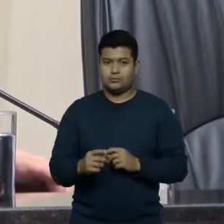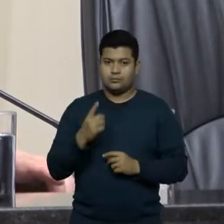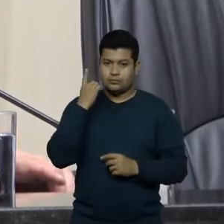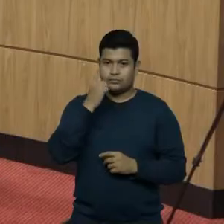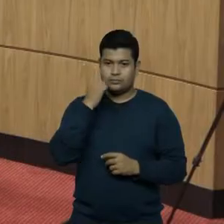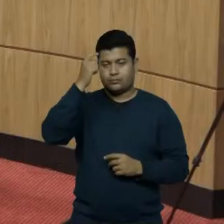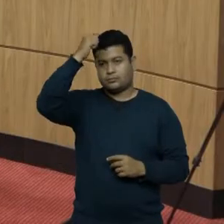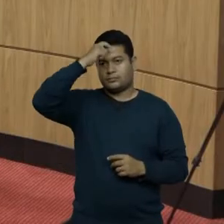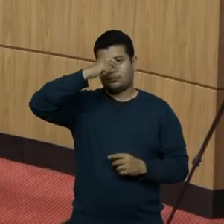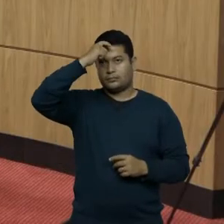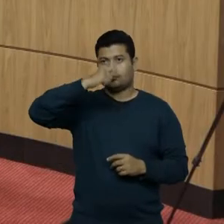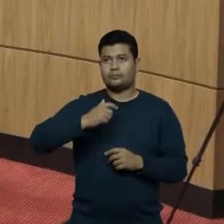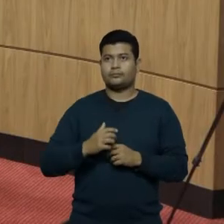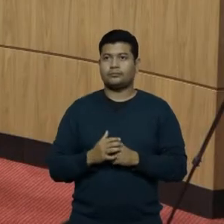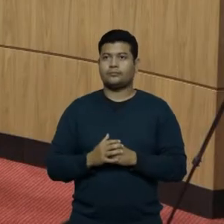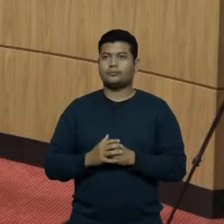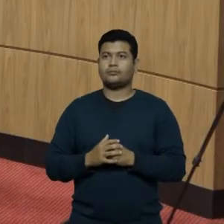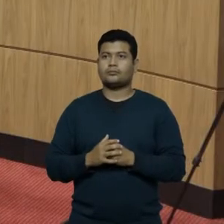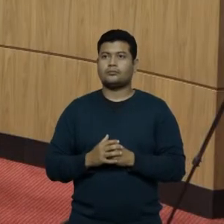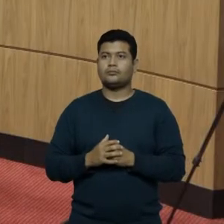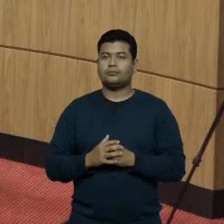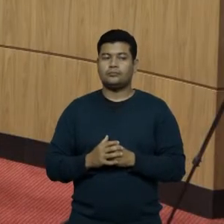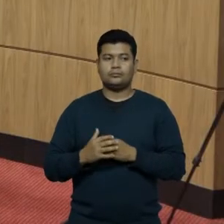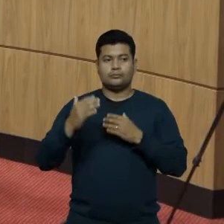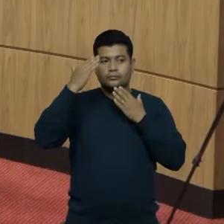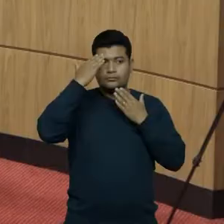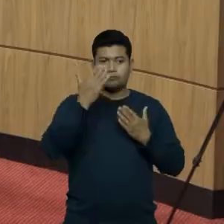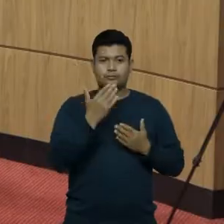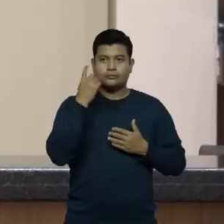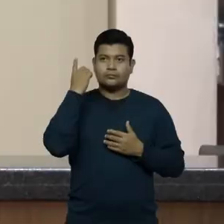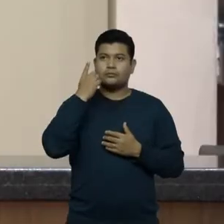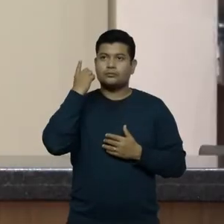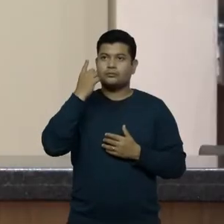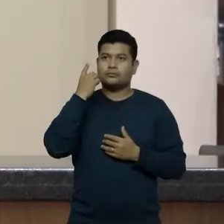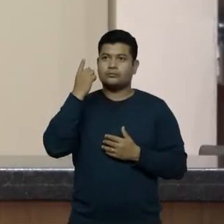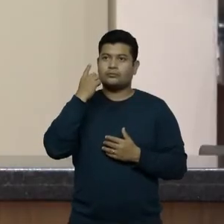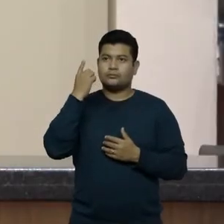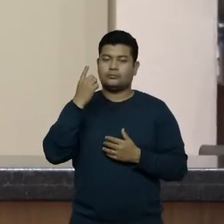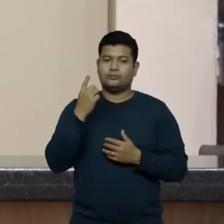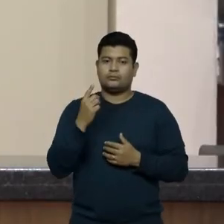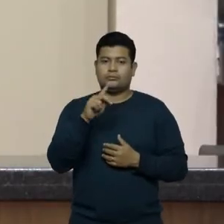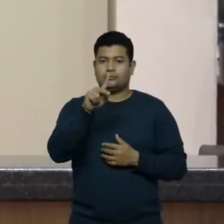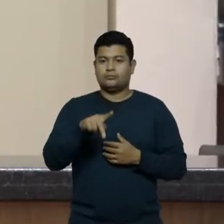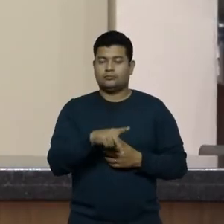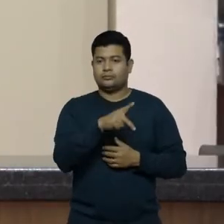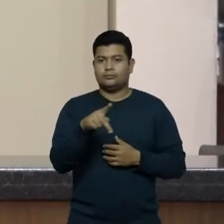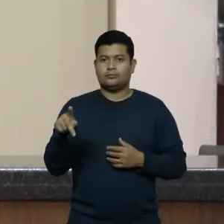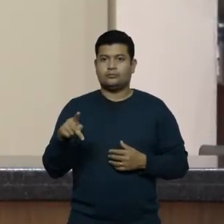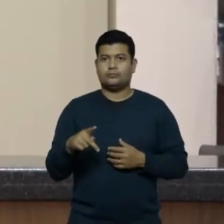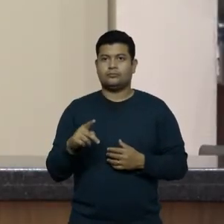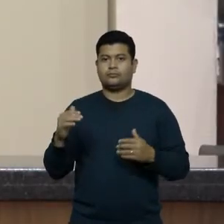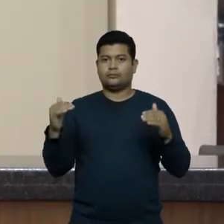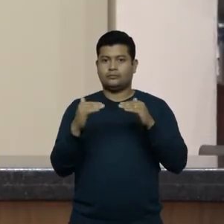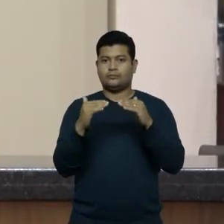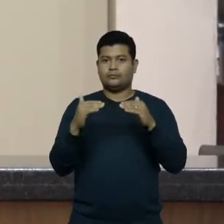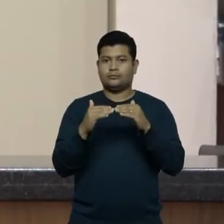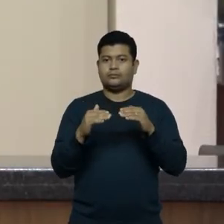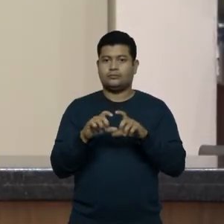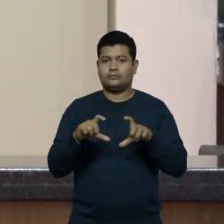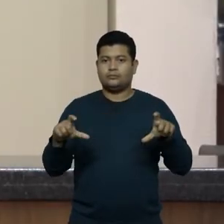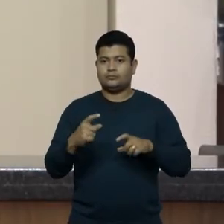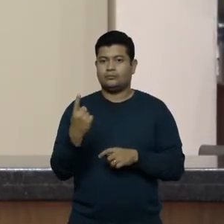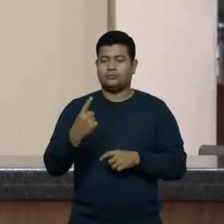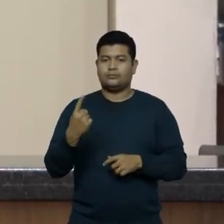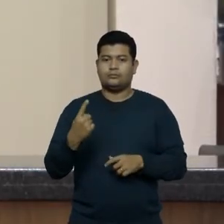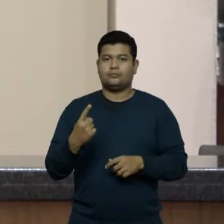Mauricio eskudlark Obrigado Deputado Padre Pedro baldissera em consonância com